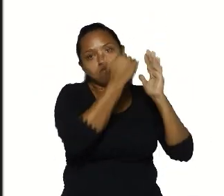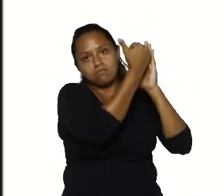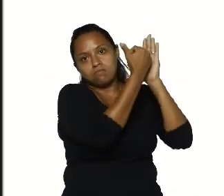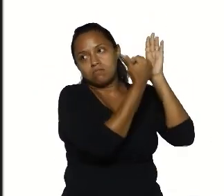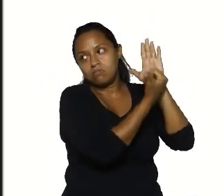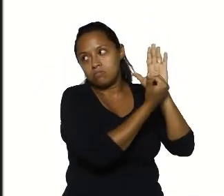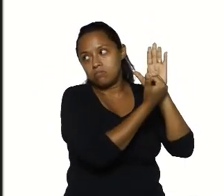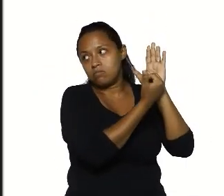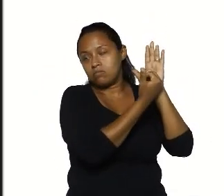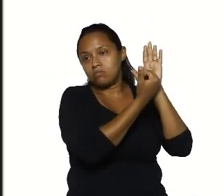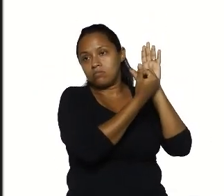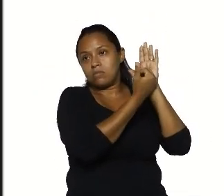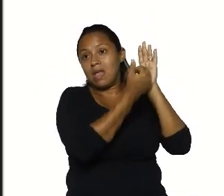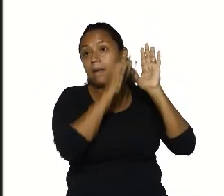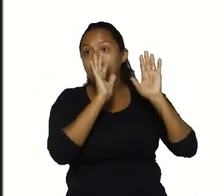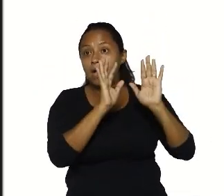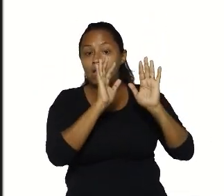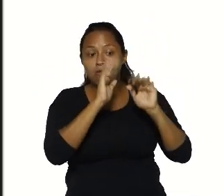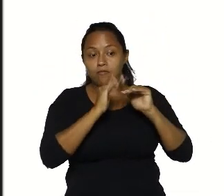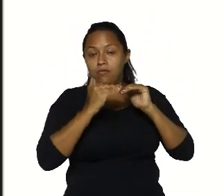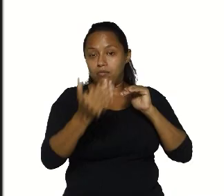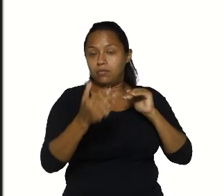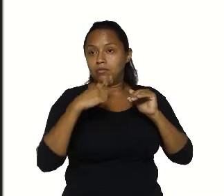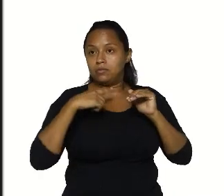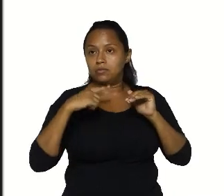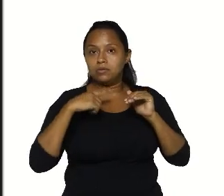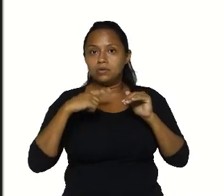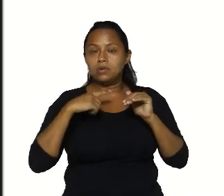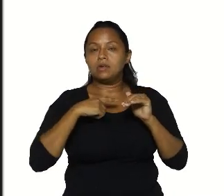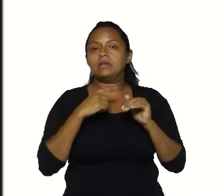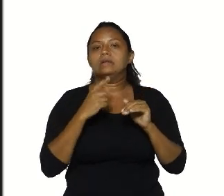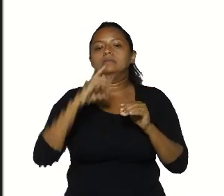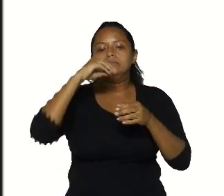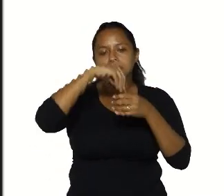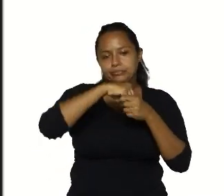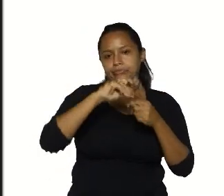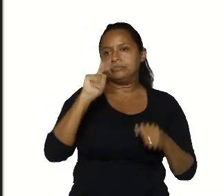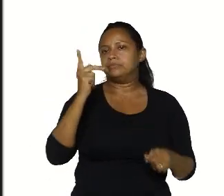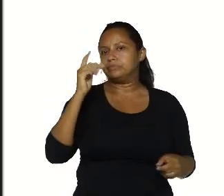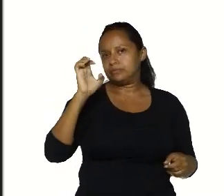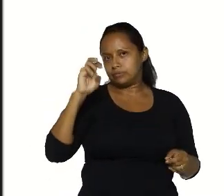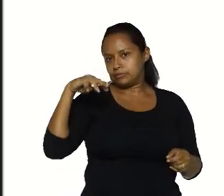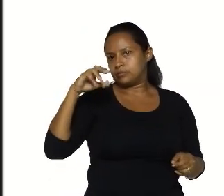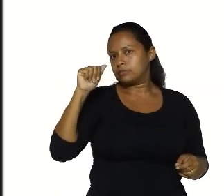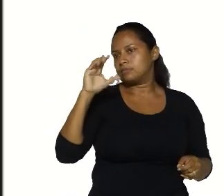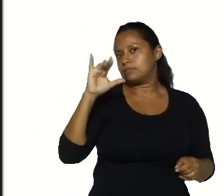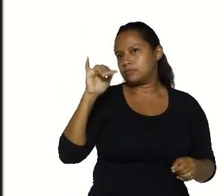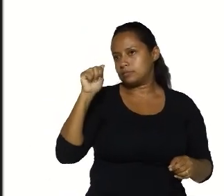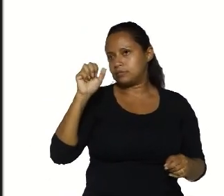vermelha, mais na parte inferior do tubo, que representa as hemácias.